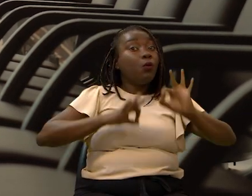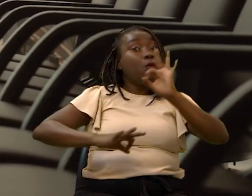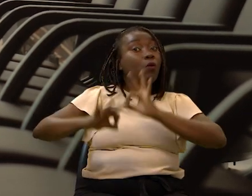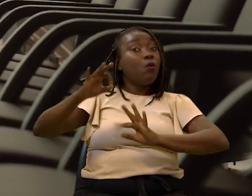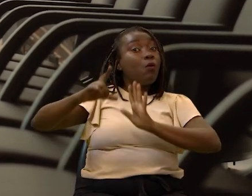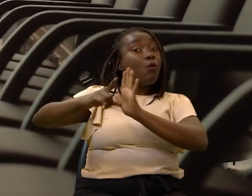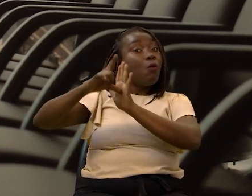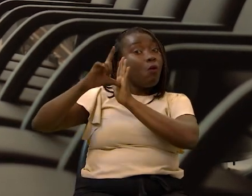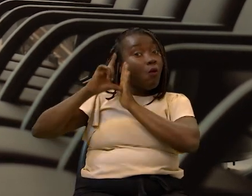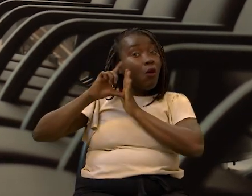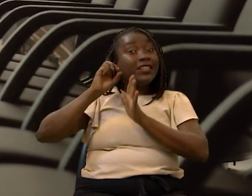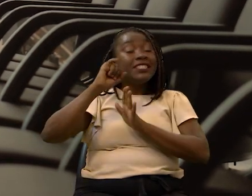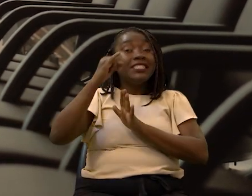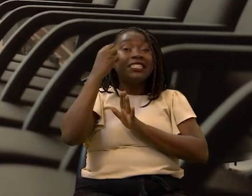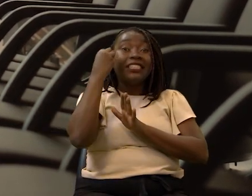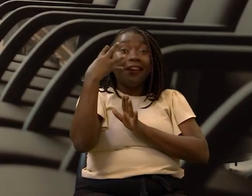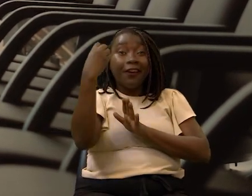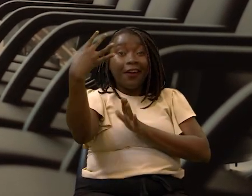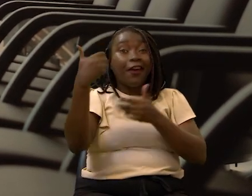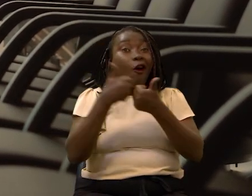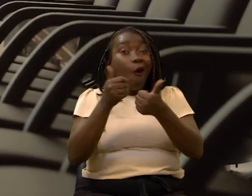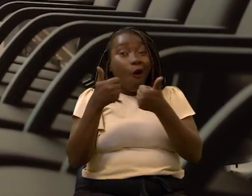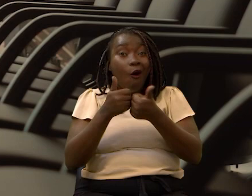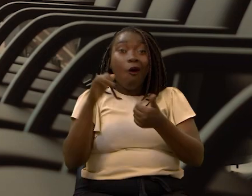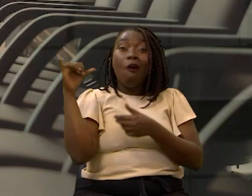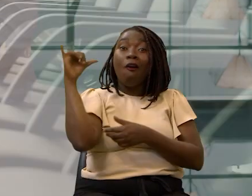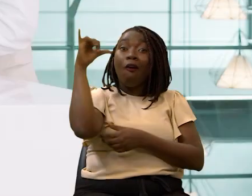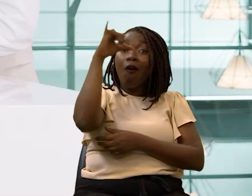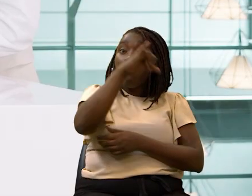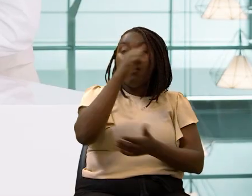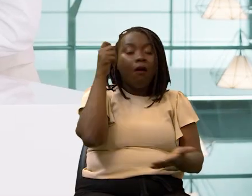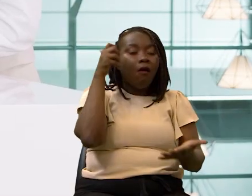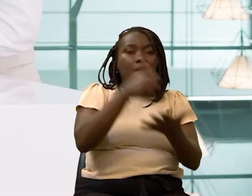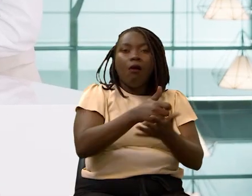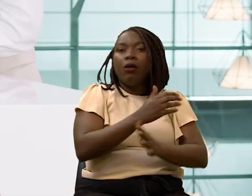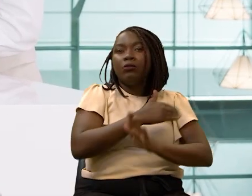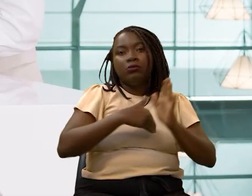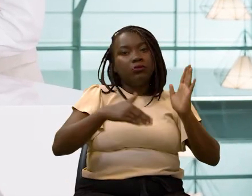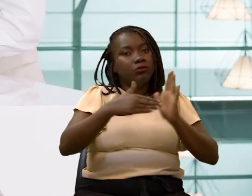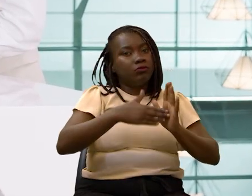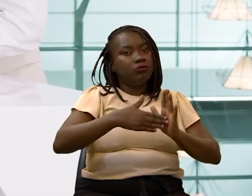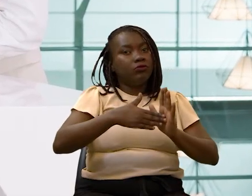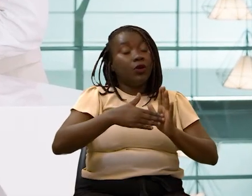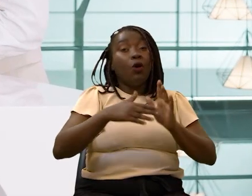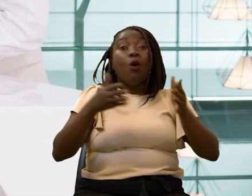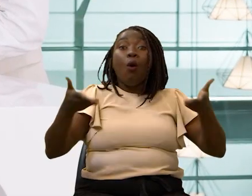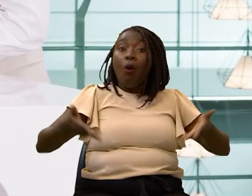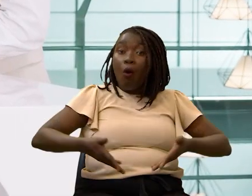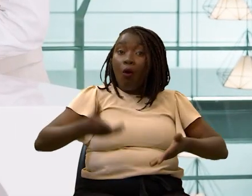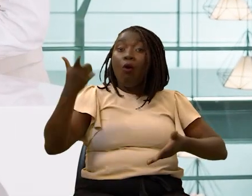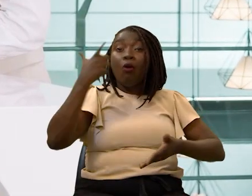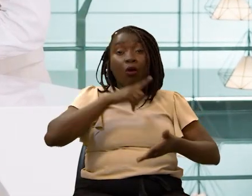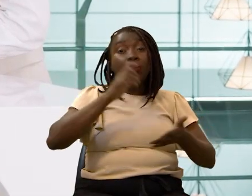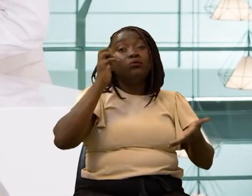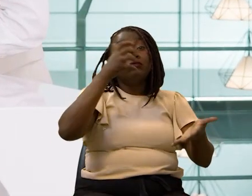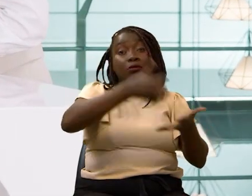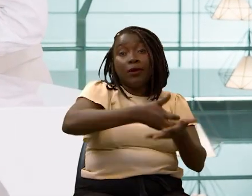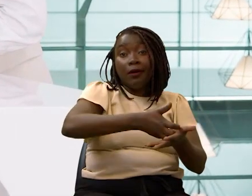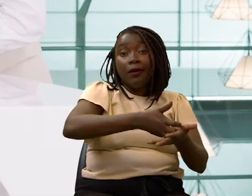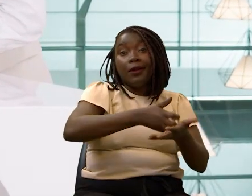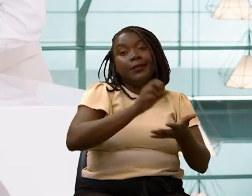um planejamento. Se for viagem de ônibus, avião, você já compra tudo anterior. Hoje você consegue